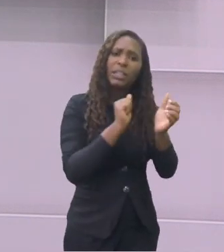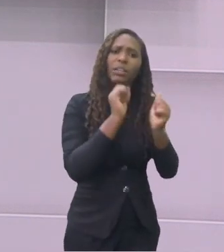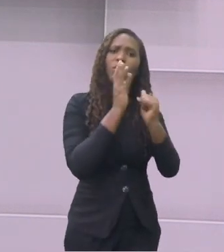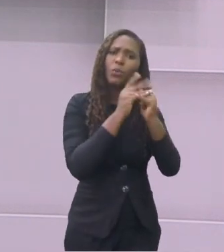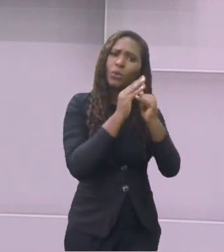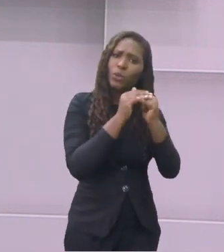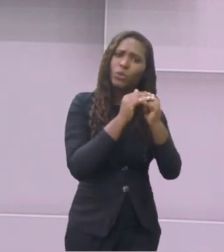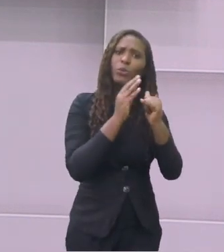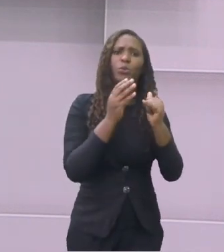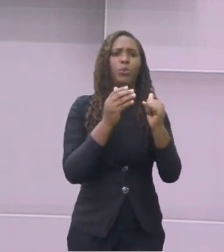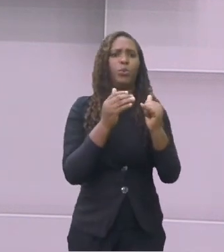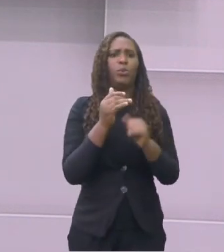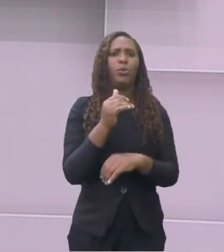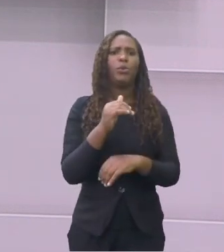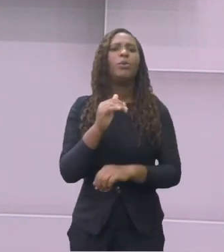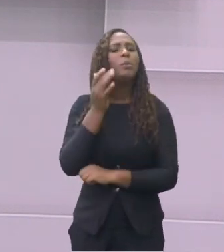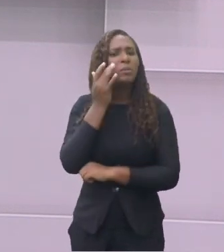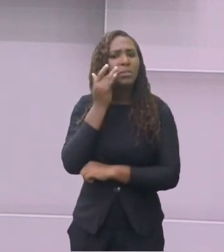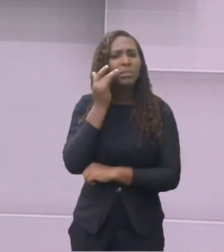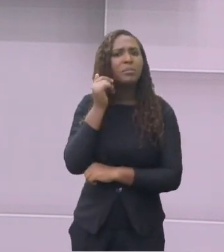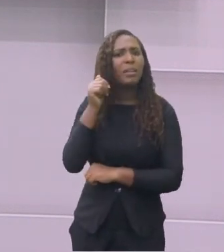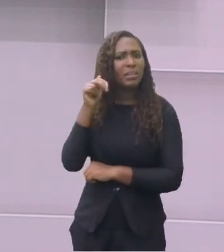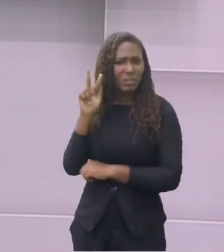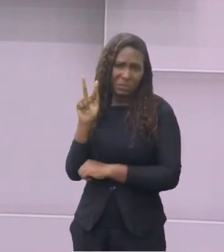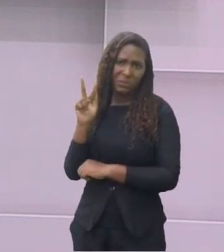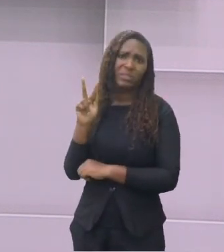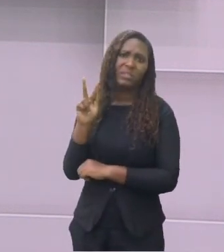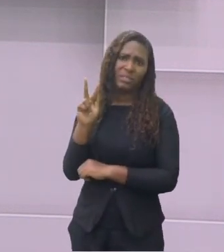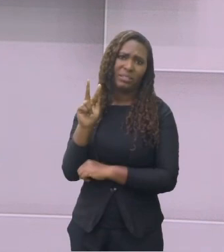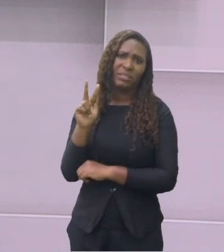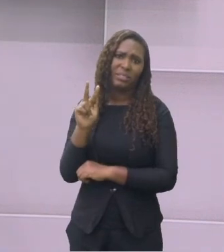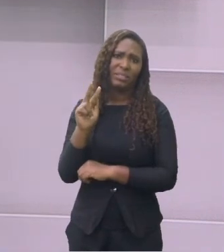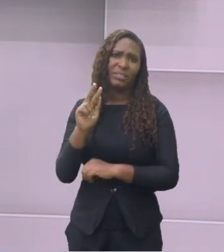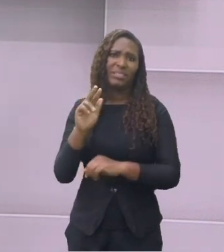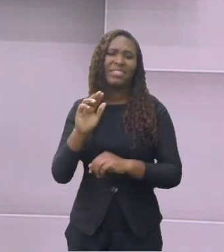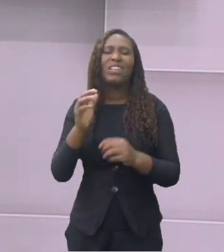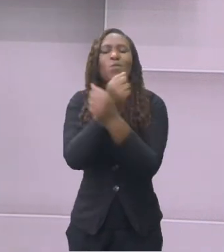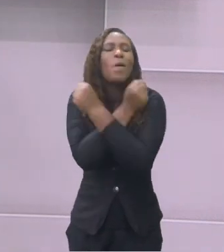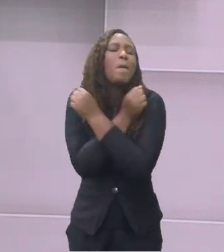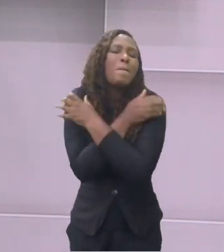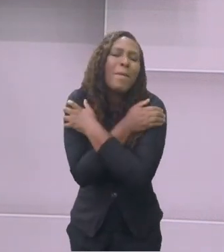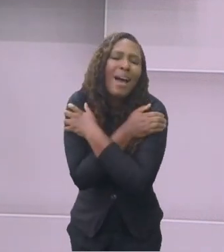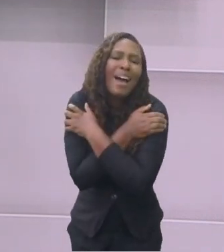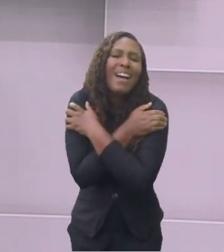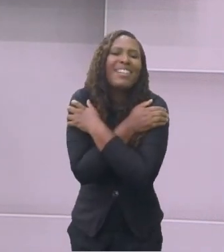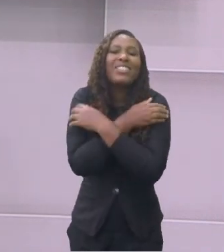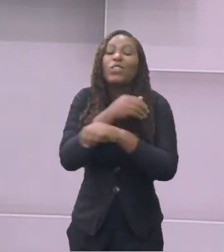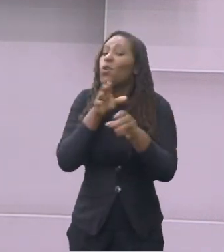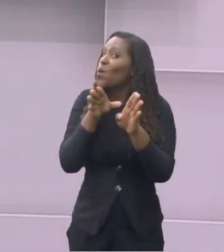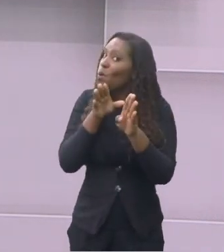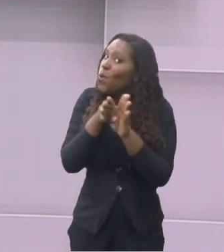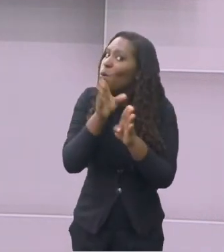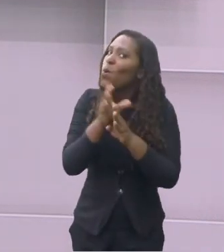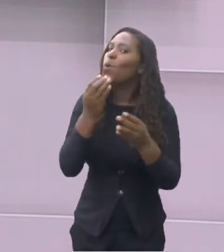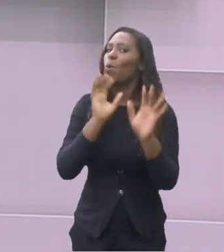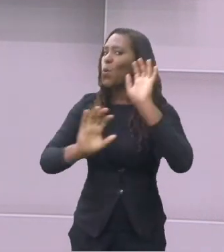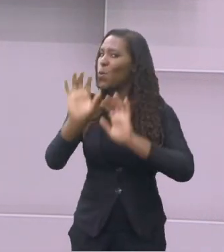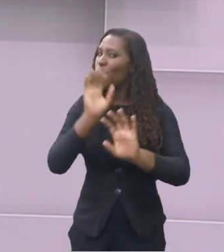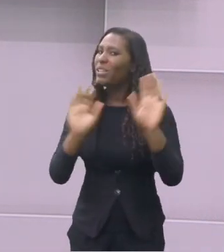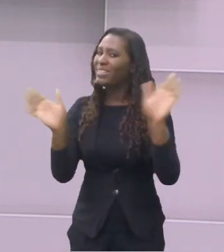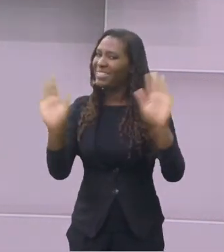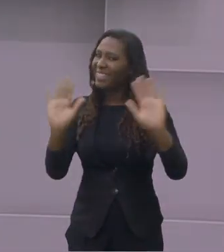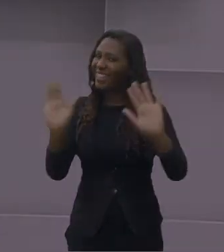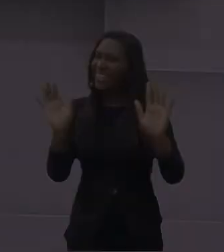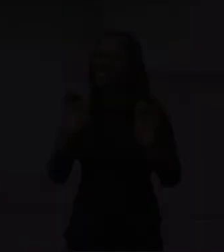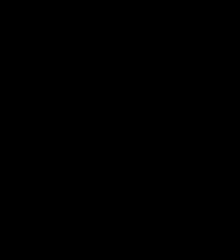nosso canal do YouTube SMED-GV. Um abraço, se cuide, até a próxima!